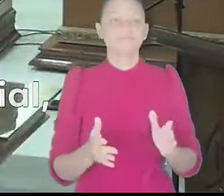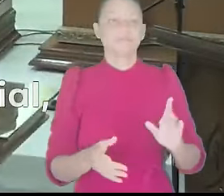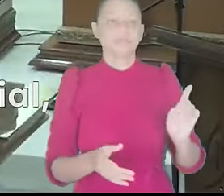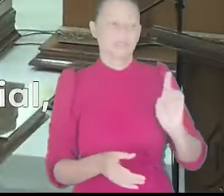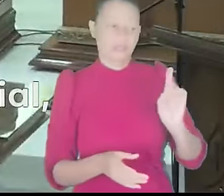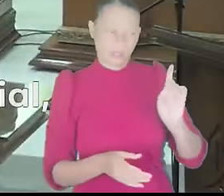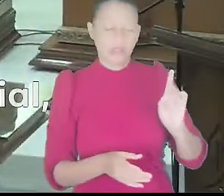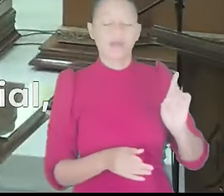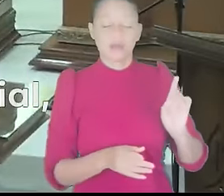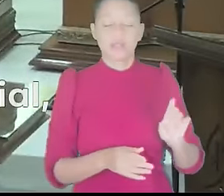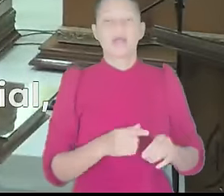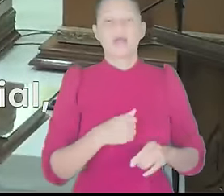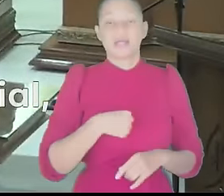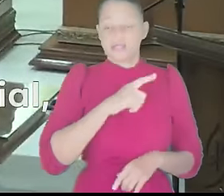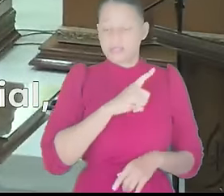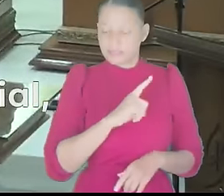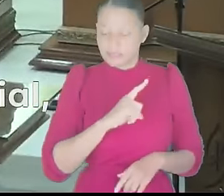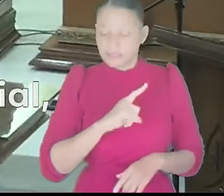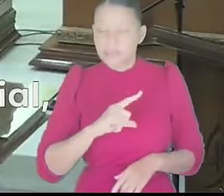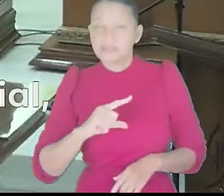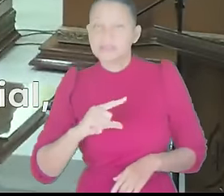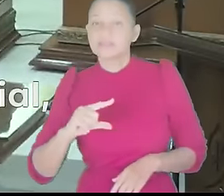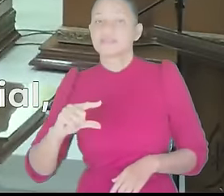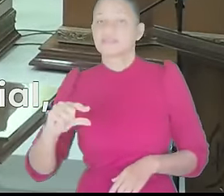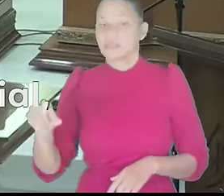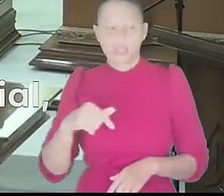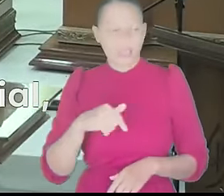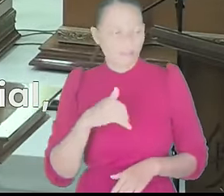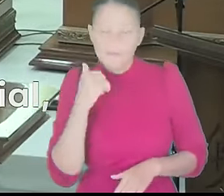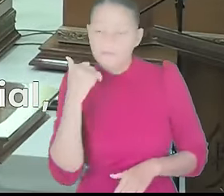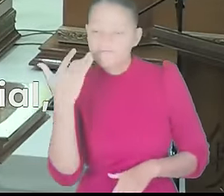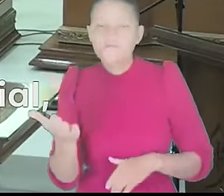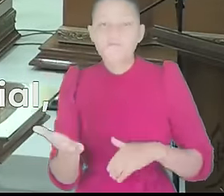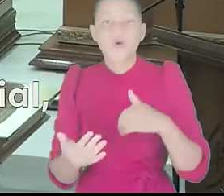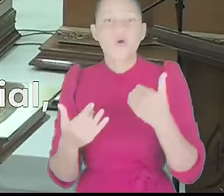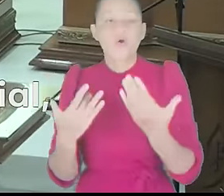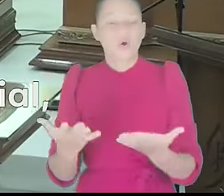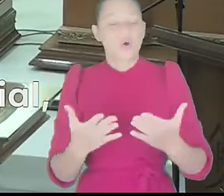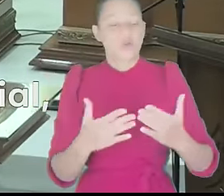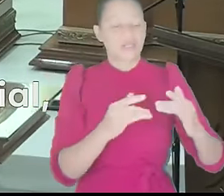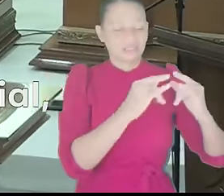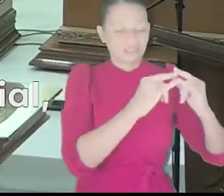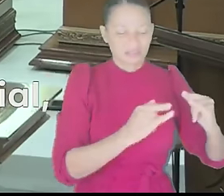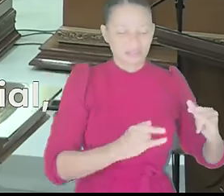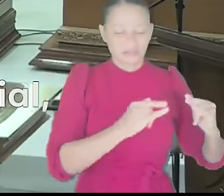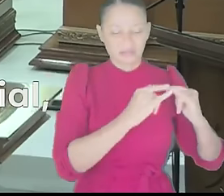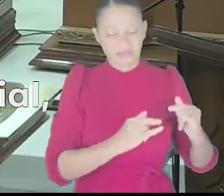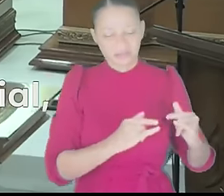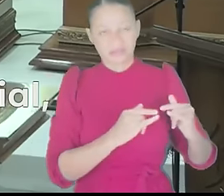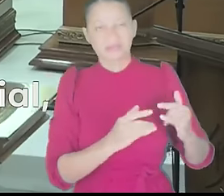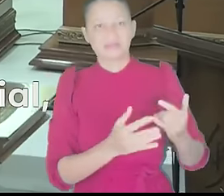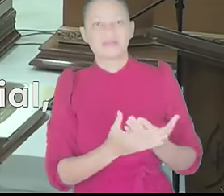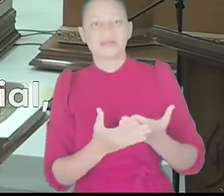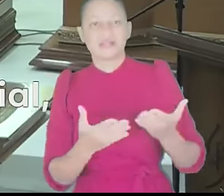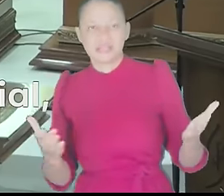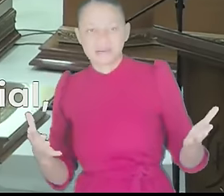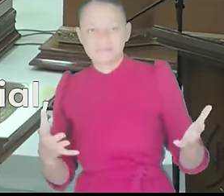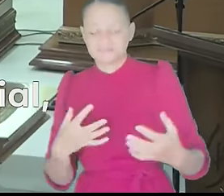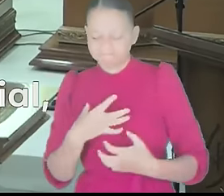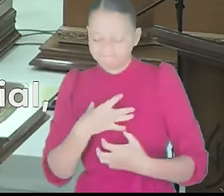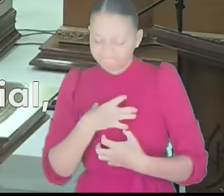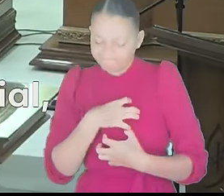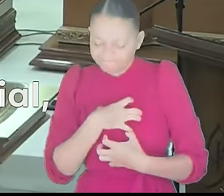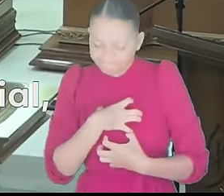saiamos. Saiamos, pois, a ele fora do arraial, levando o seu vetupério. Vamos sair